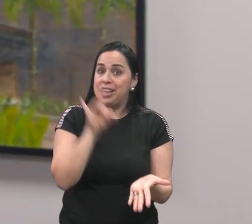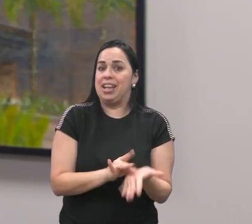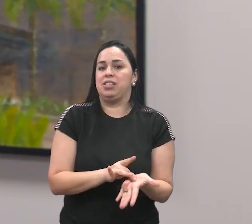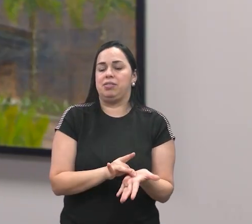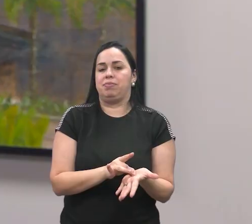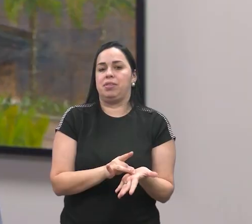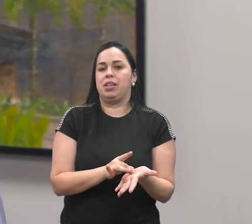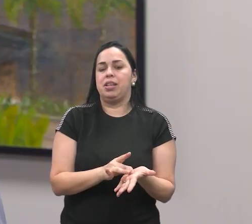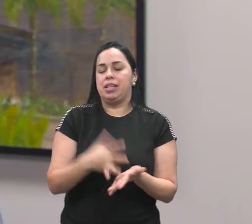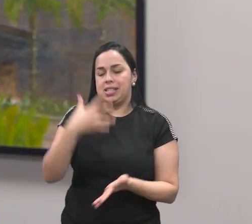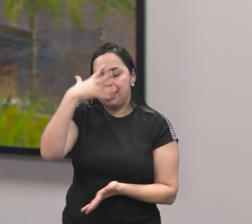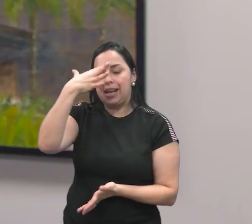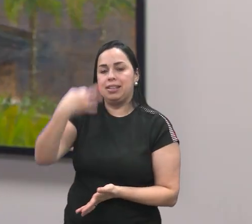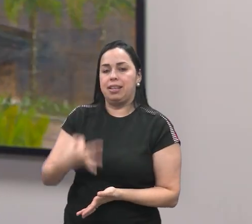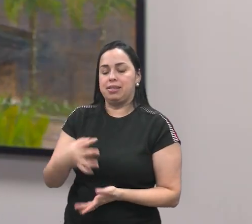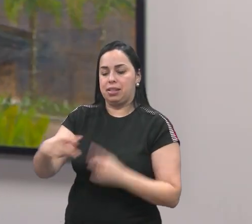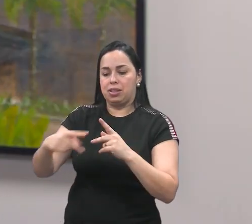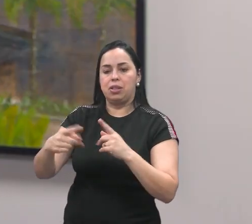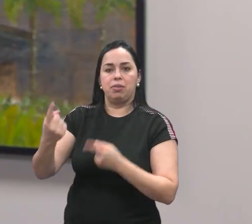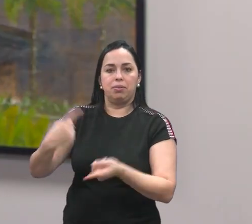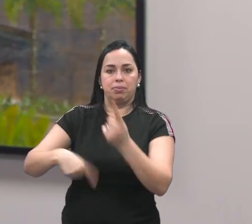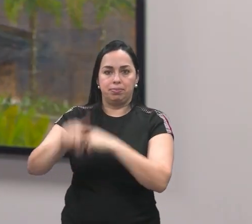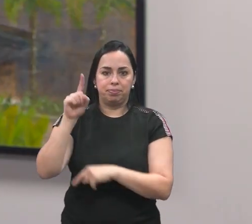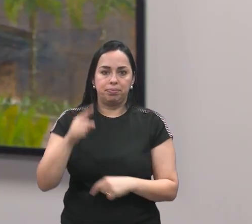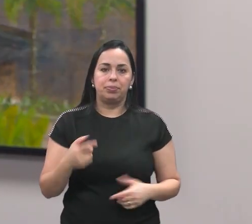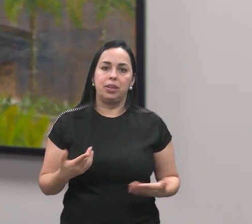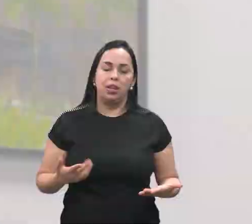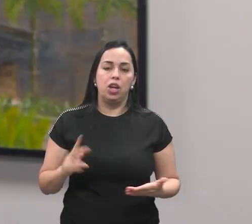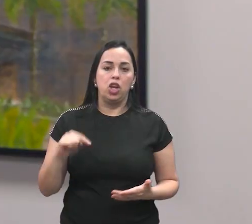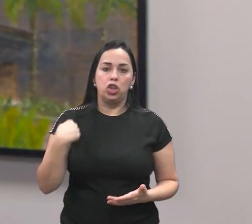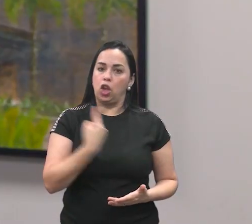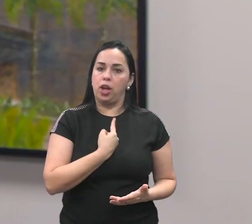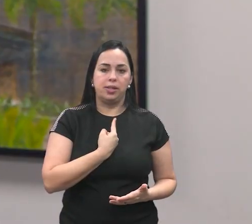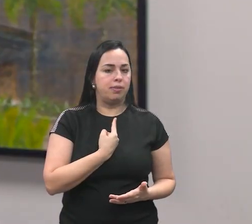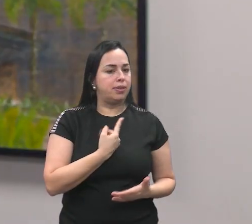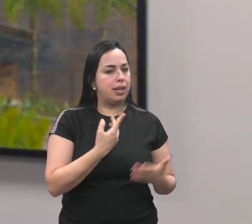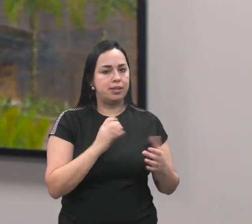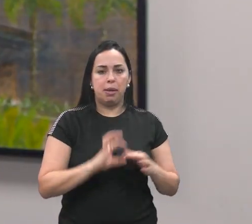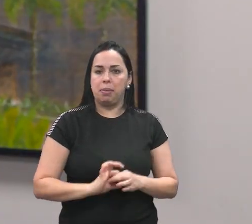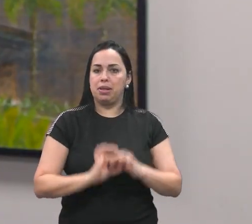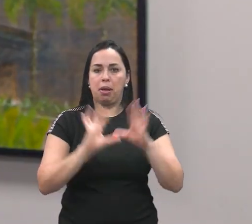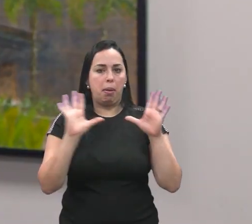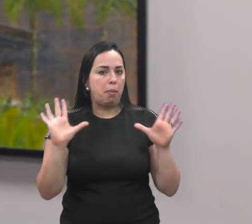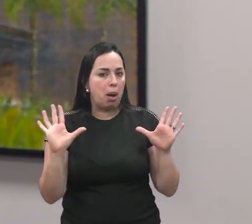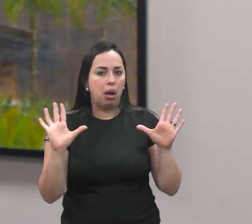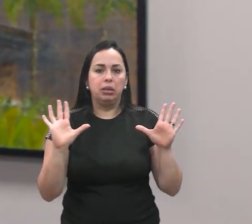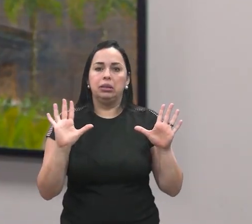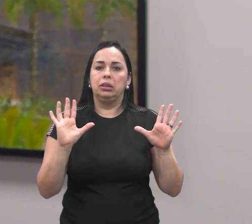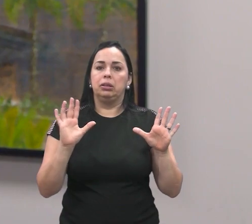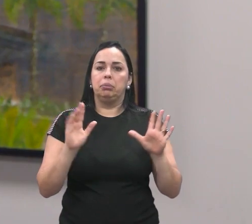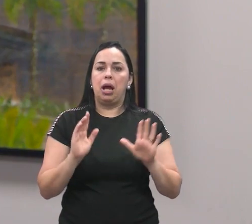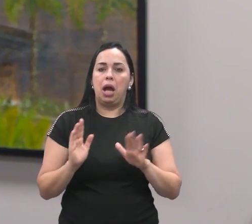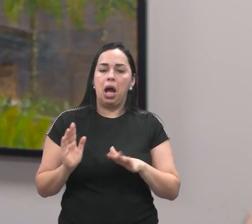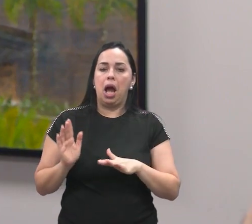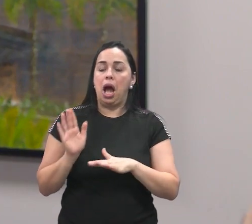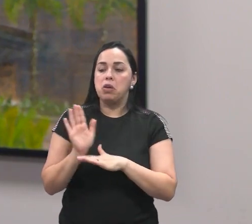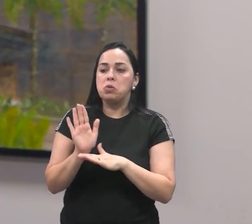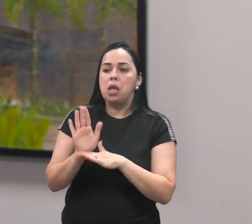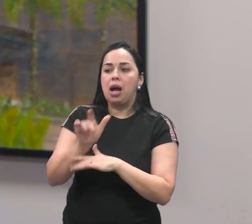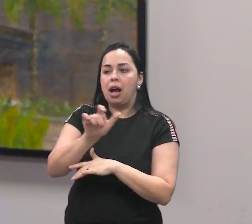fato, efetivado e aí, com certeza, a nossa cidade terá um ganho bastante grande. A Câmara sempre vai estar à disposição, né, para, de repente, algum projeto